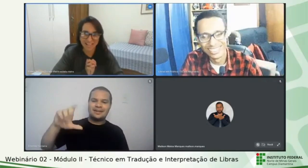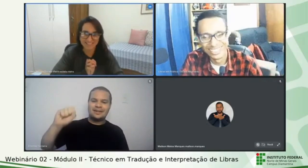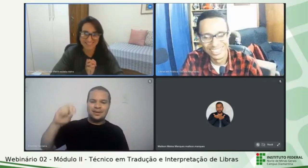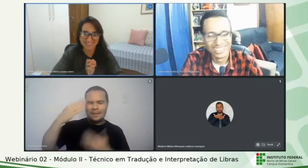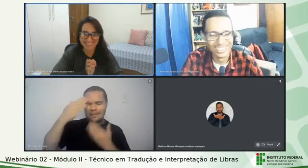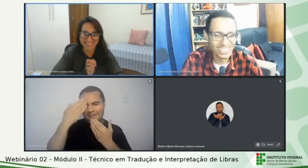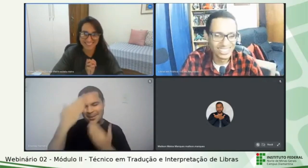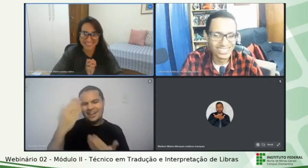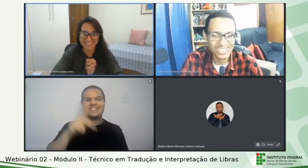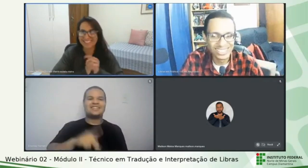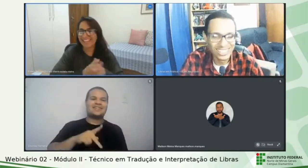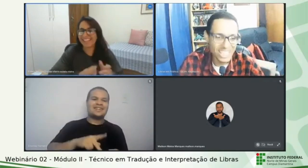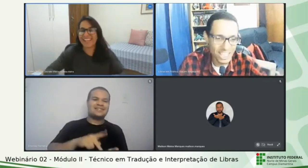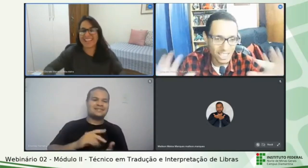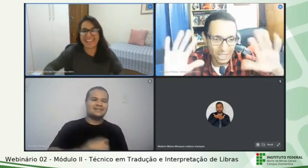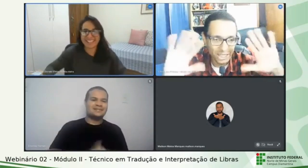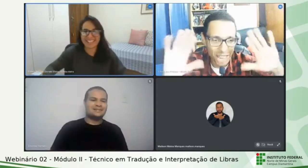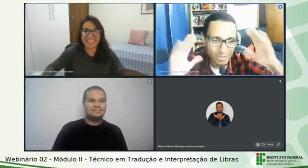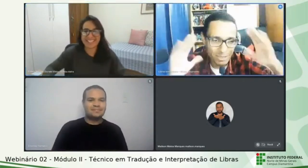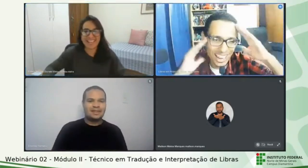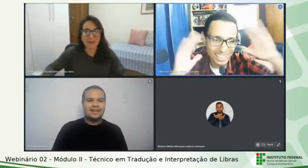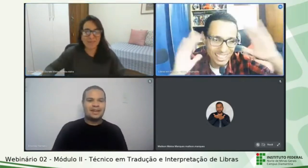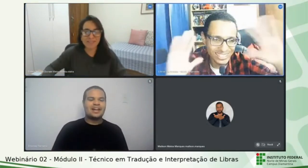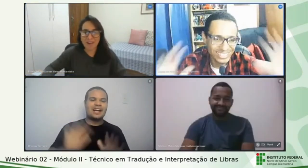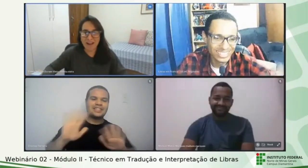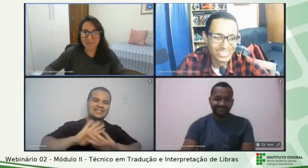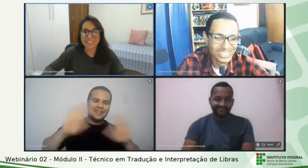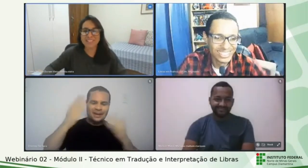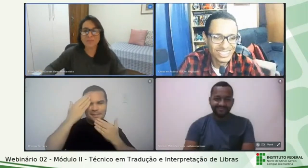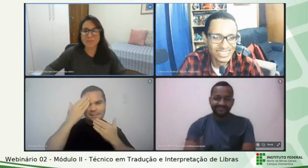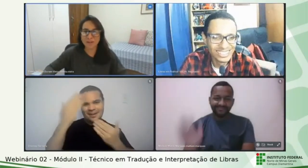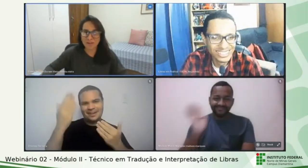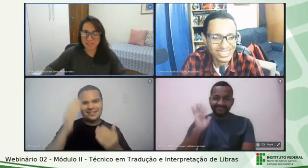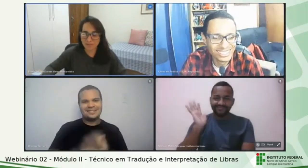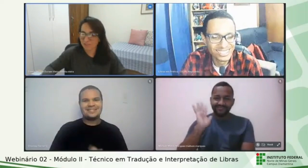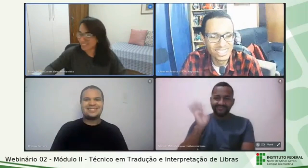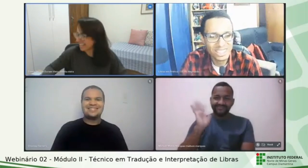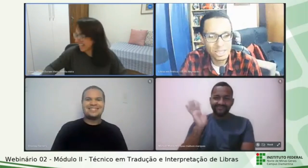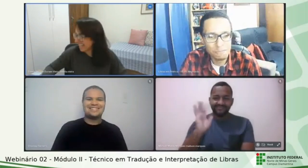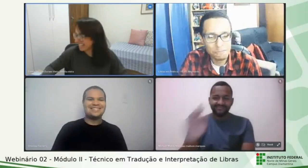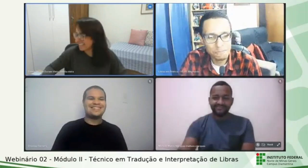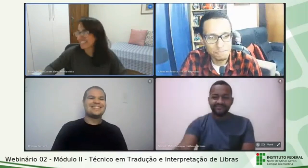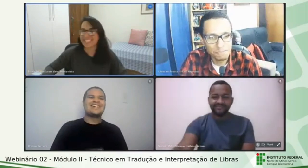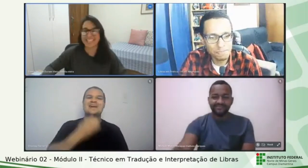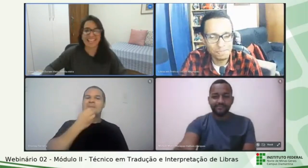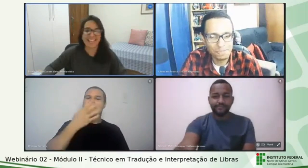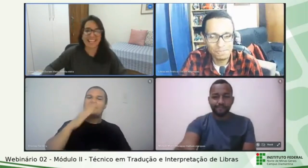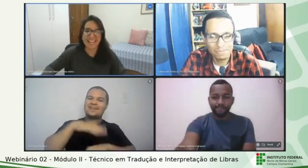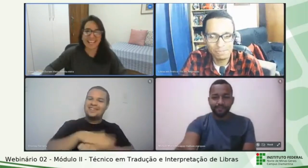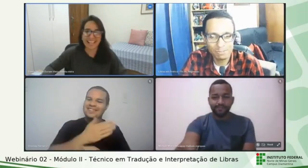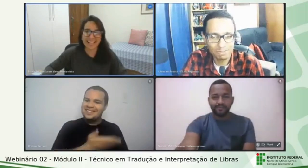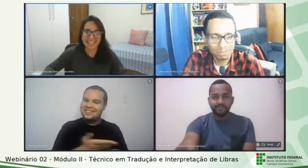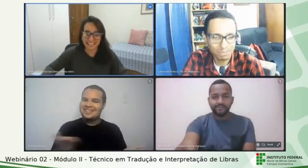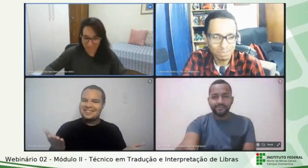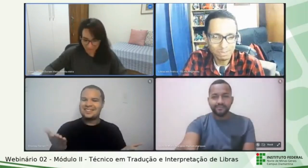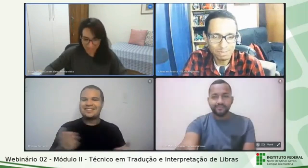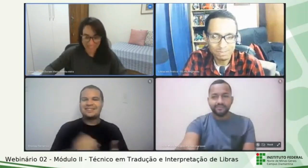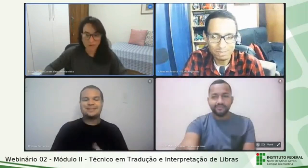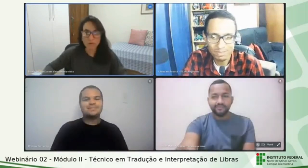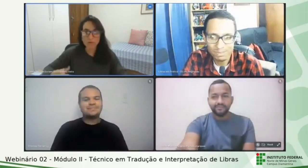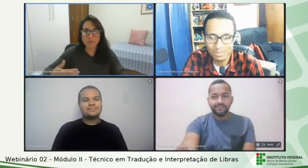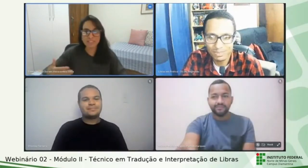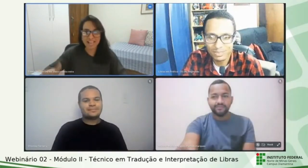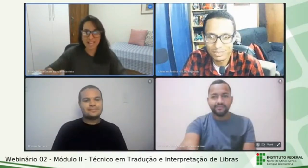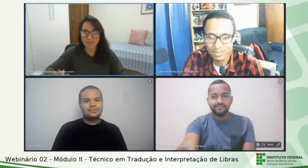coração, tá? Tchau, tchau. Obrigado. Pessoal, desejo boa noite para vocês. Que